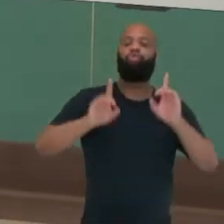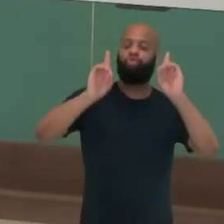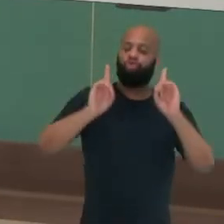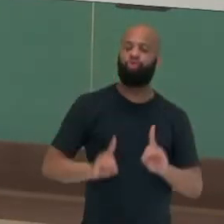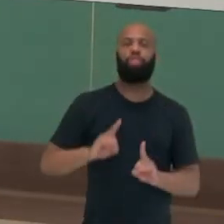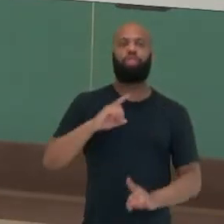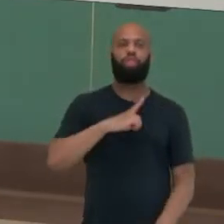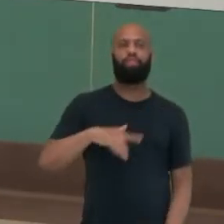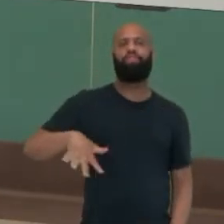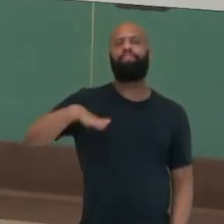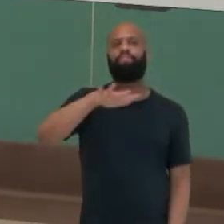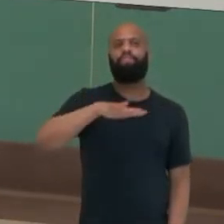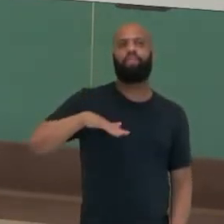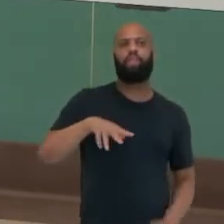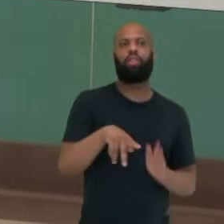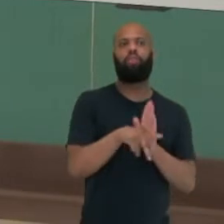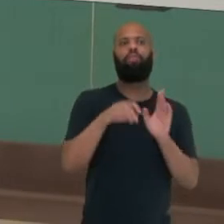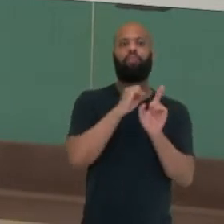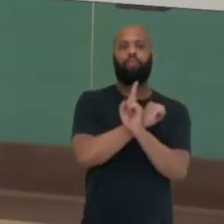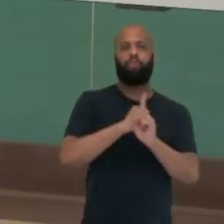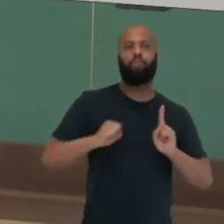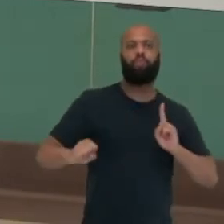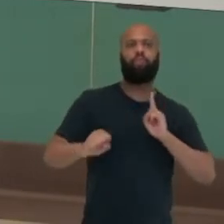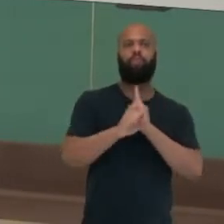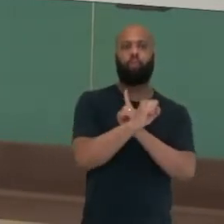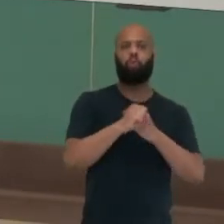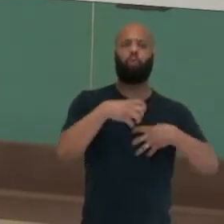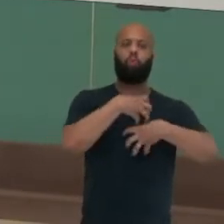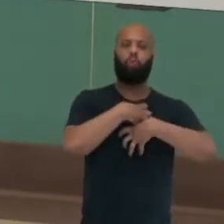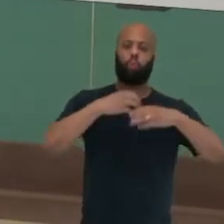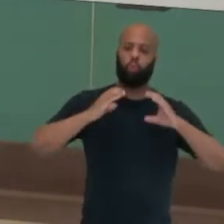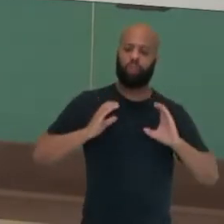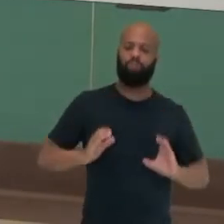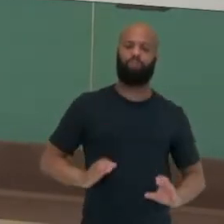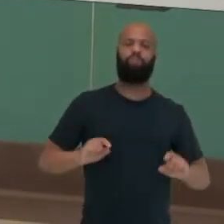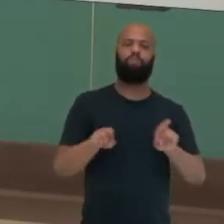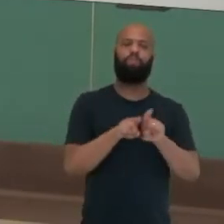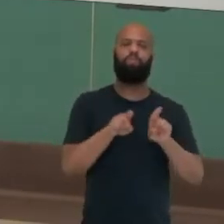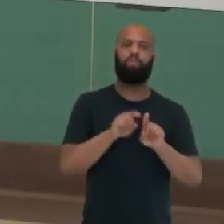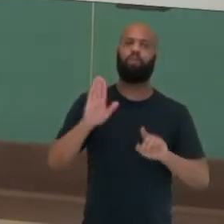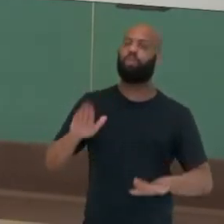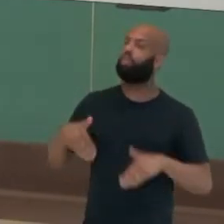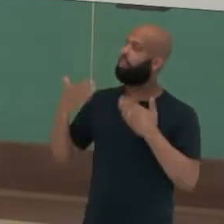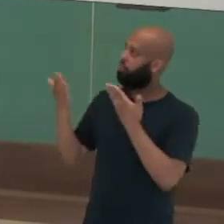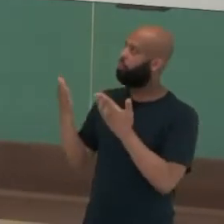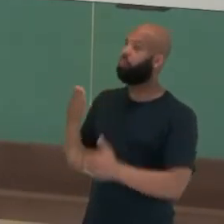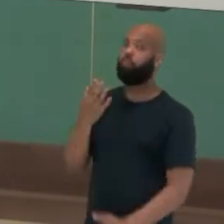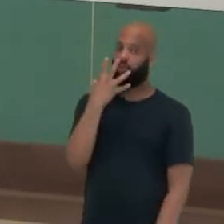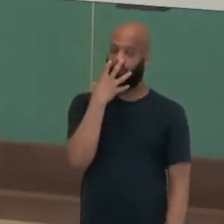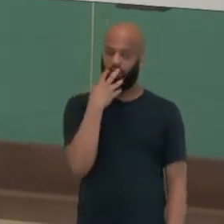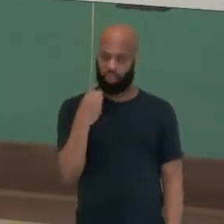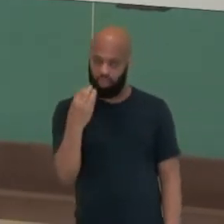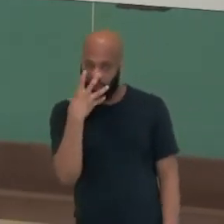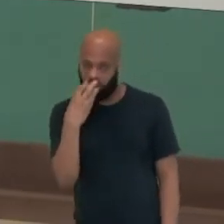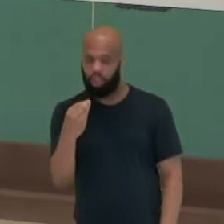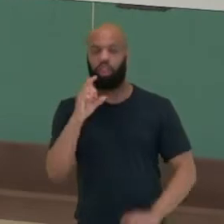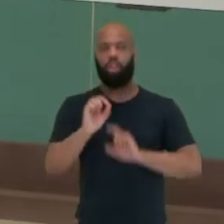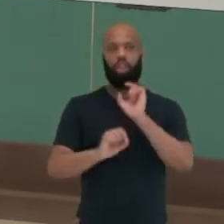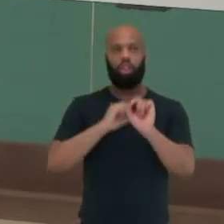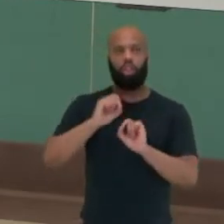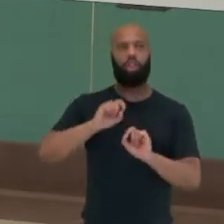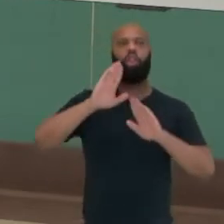né? Um estado social, um estado civil, certo? Então, para ele, os homens são cruéis por